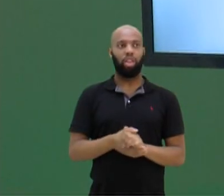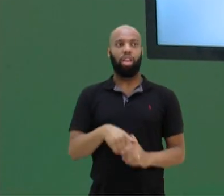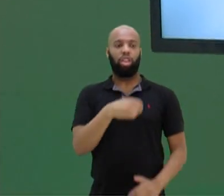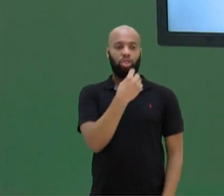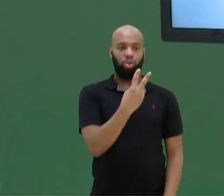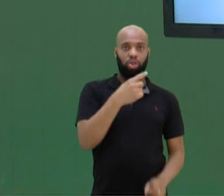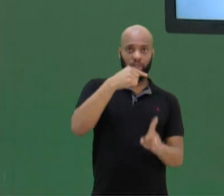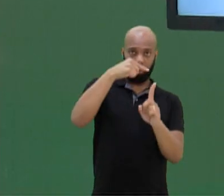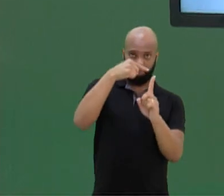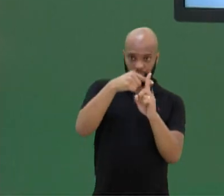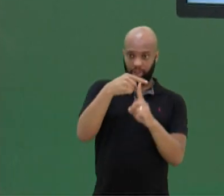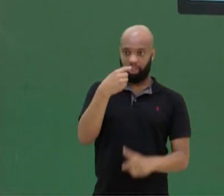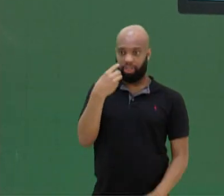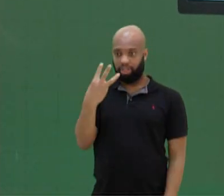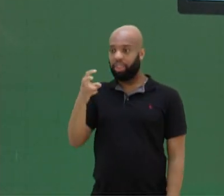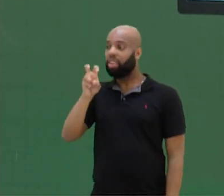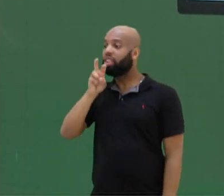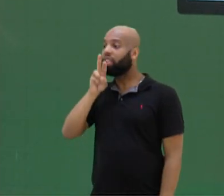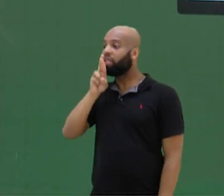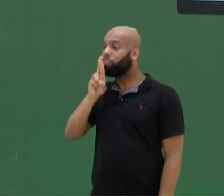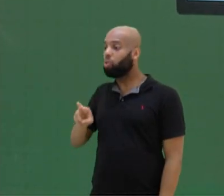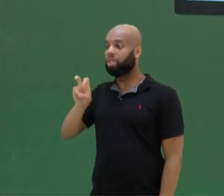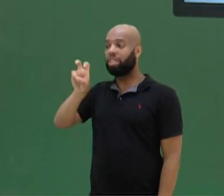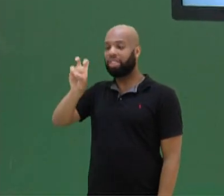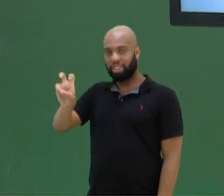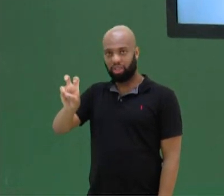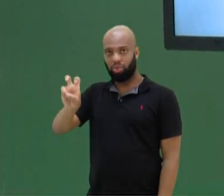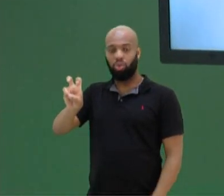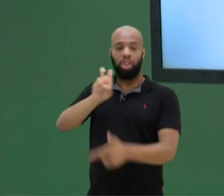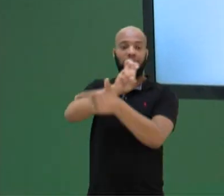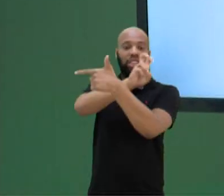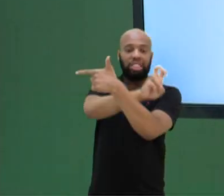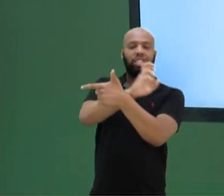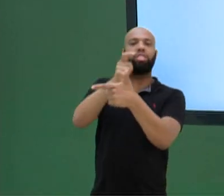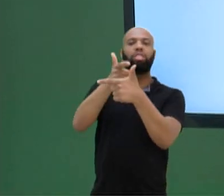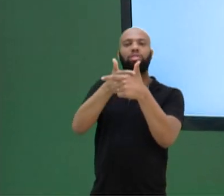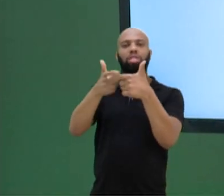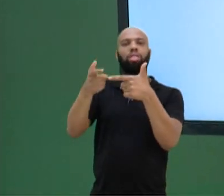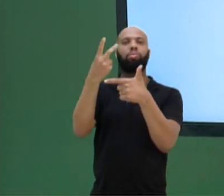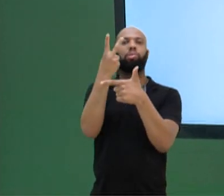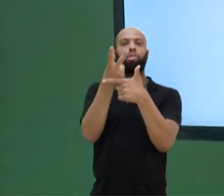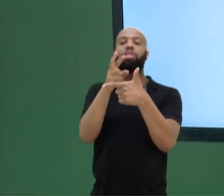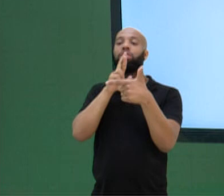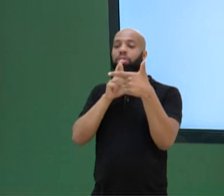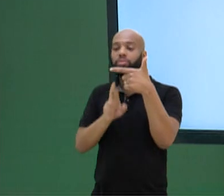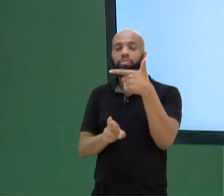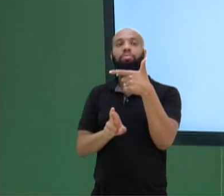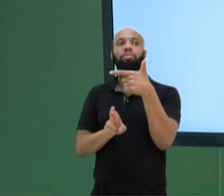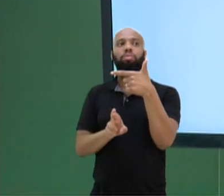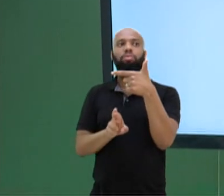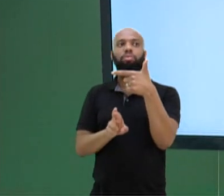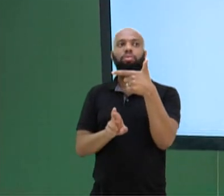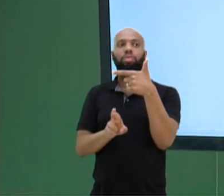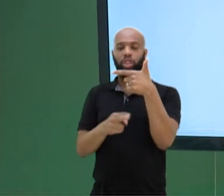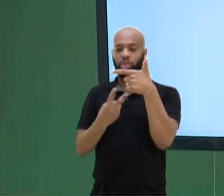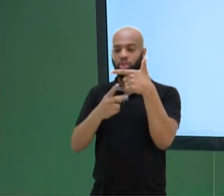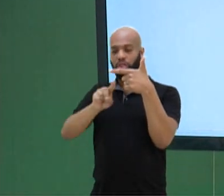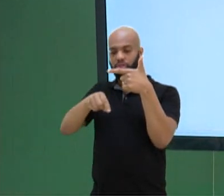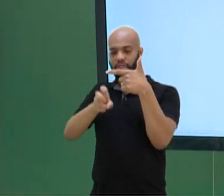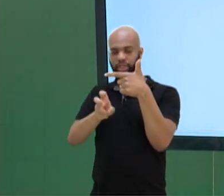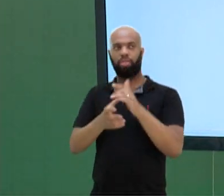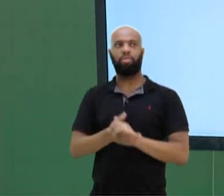pode resolver desta forma, ou como você já conhece as raízes, você pode somar as raízes e dividir por 2. A soma